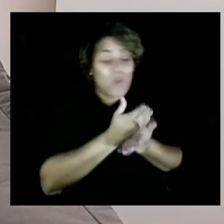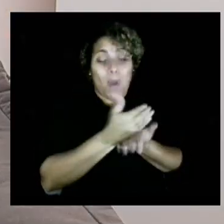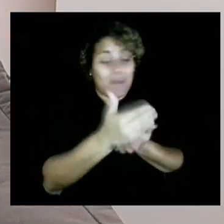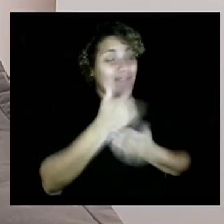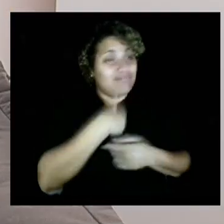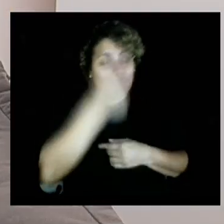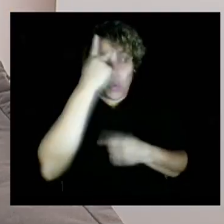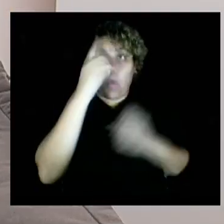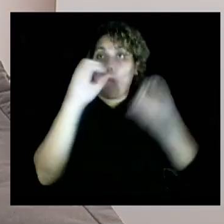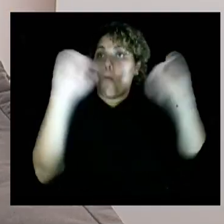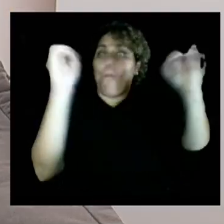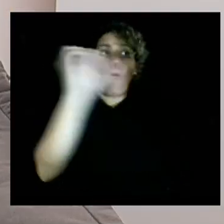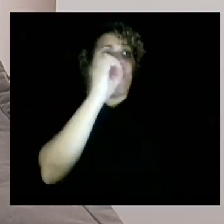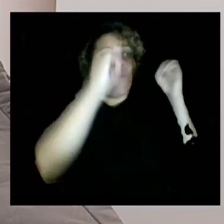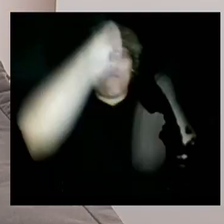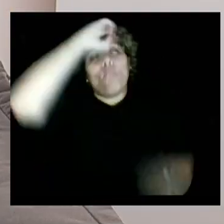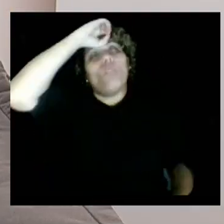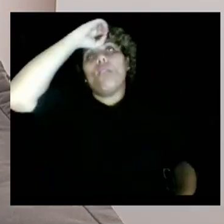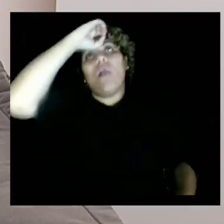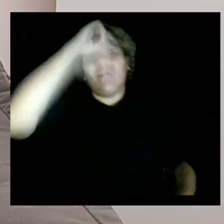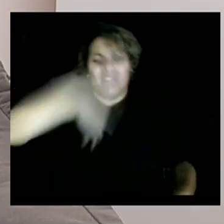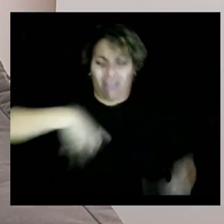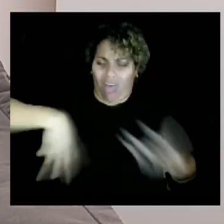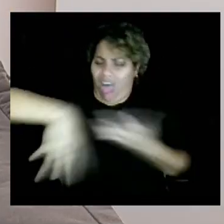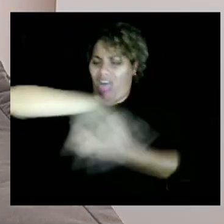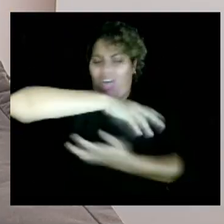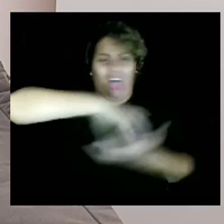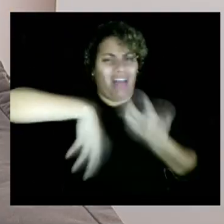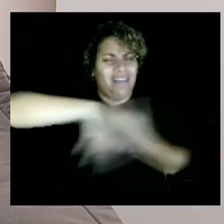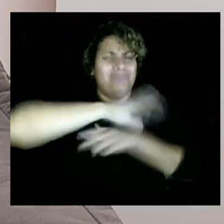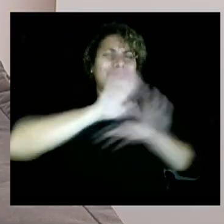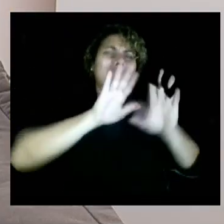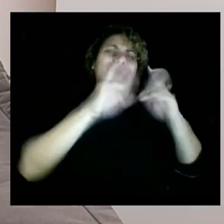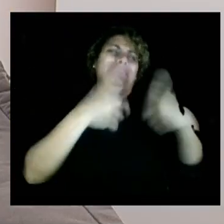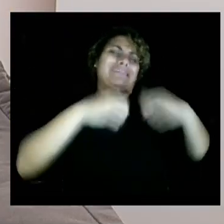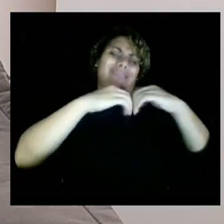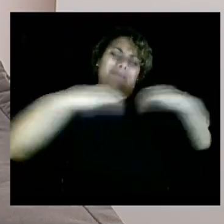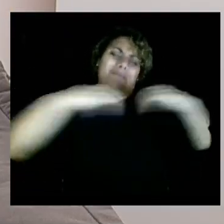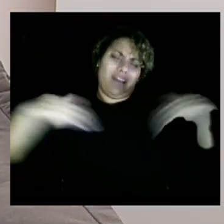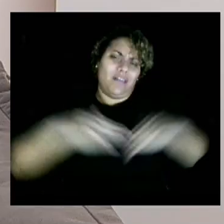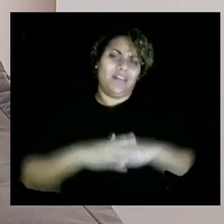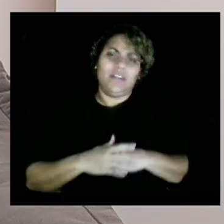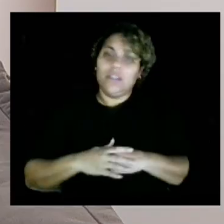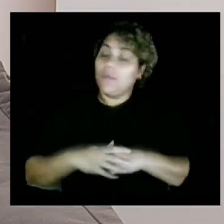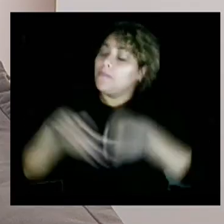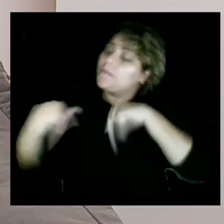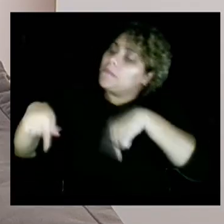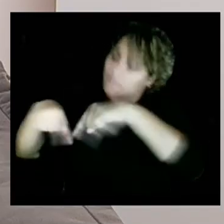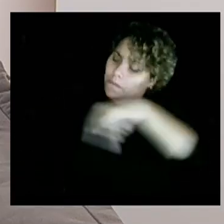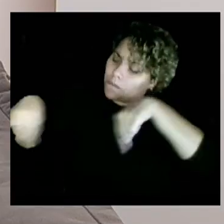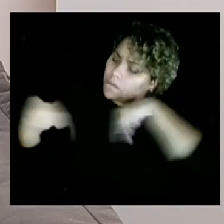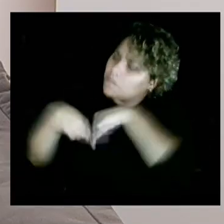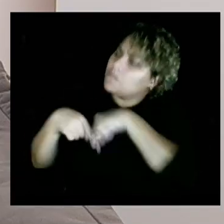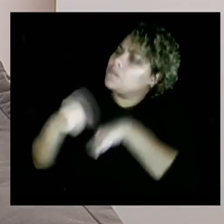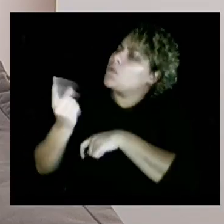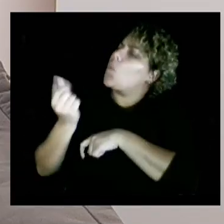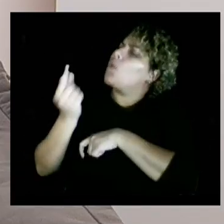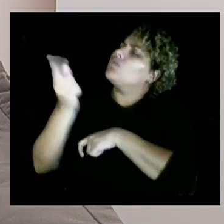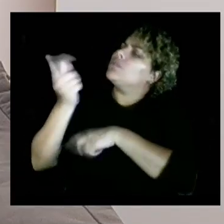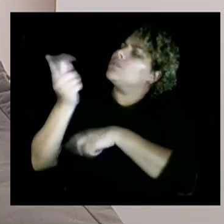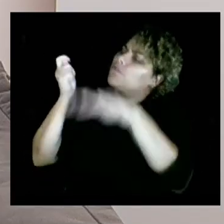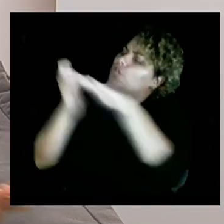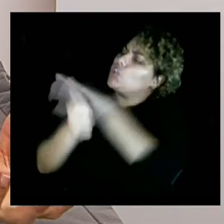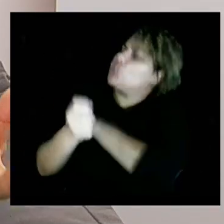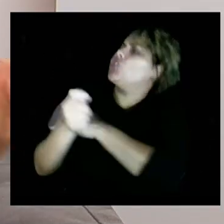faz tudo junto, tudo misturado, mas precisa separar. Esse espaço aqui, Eudina, quanto que você investiu ou investe para